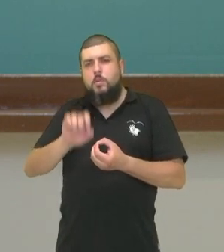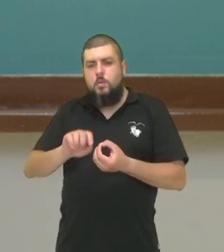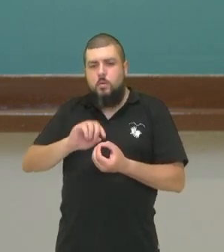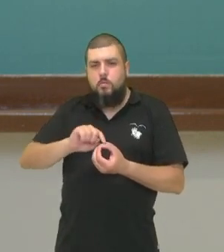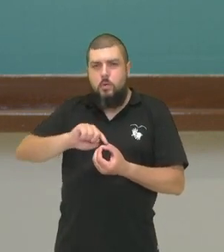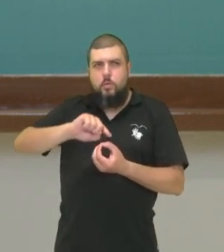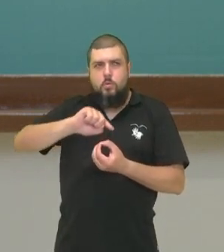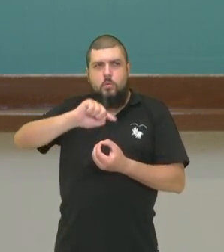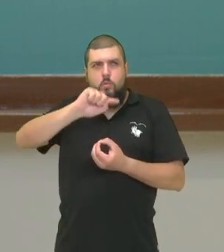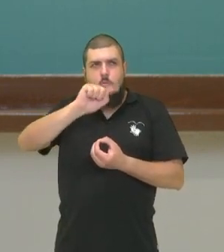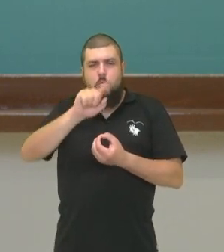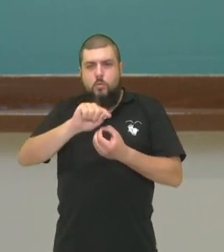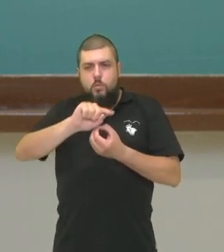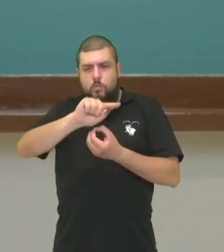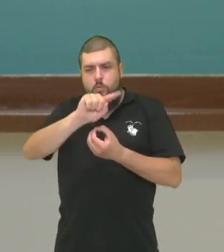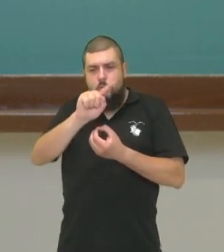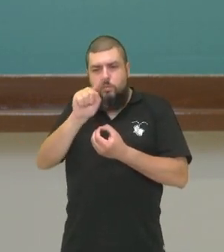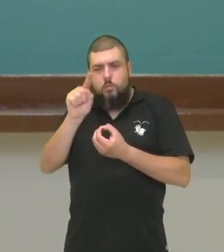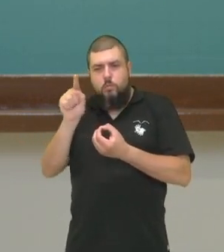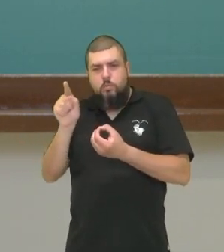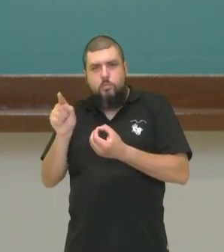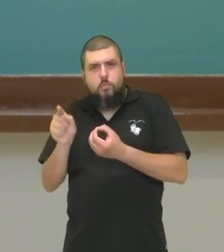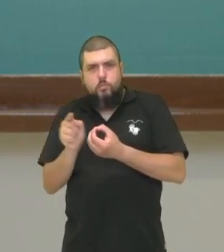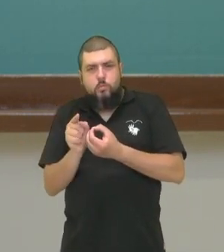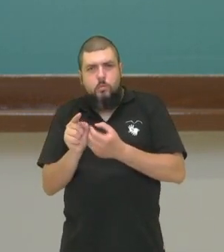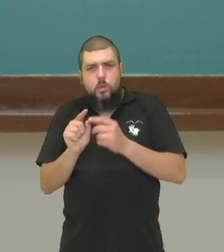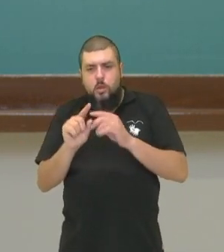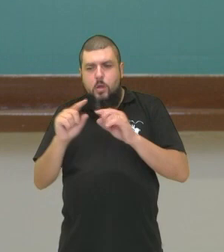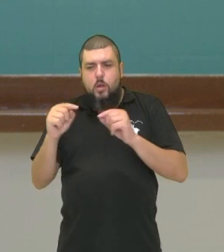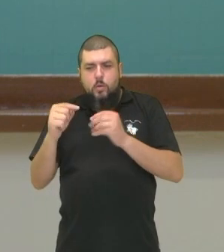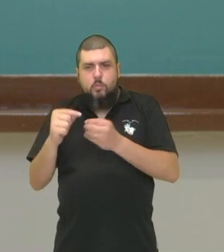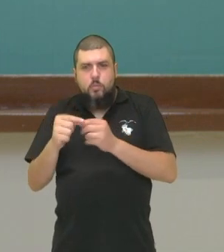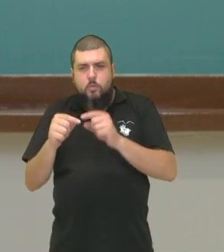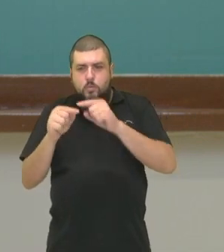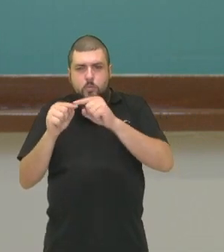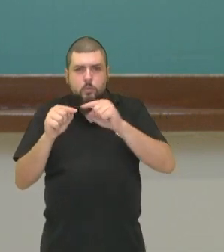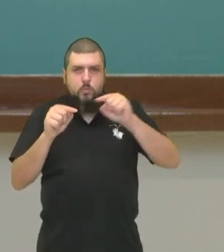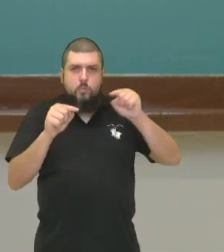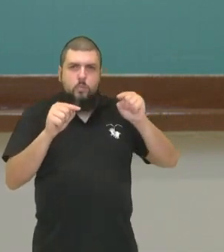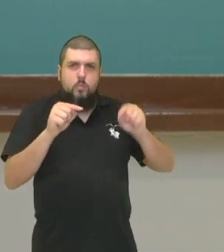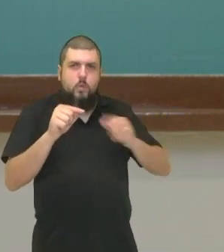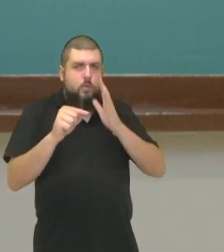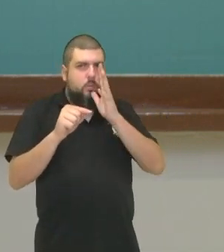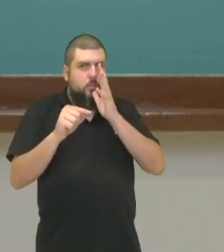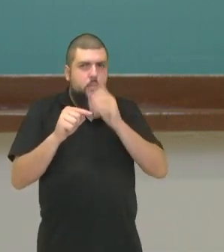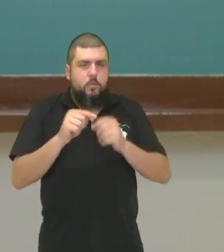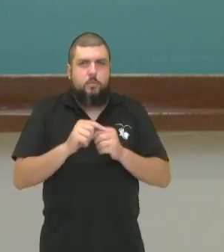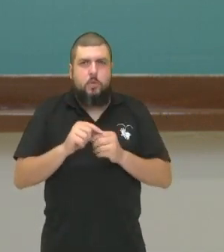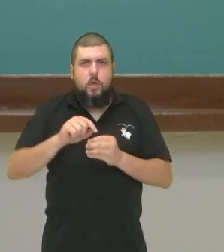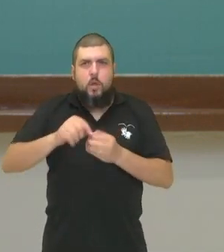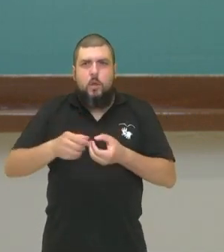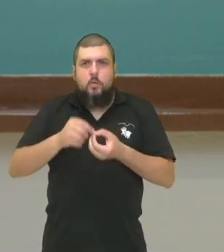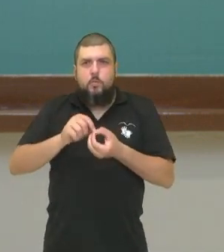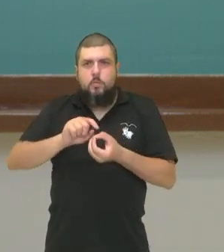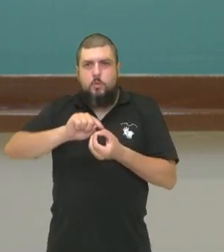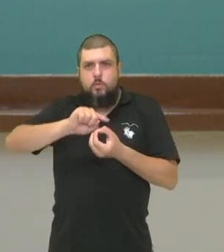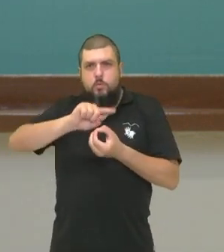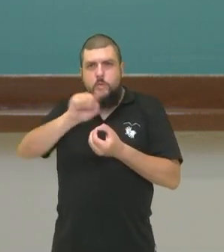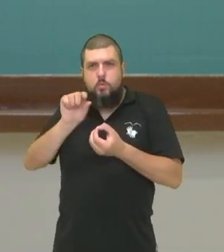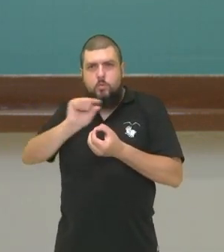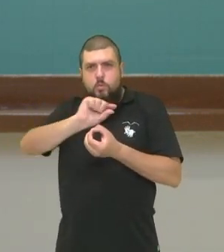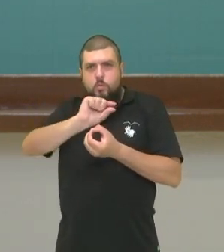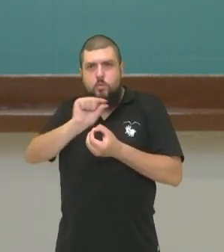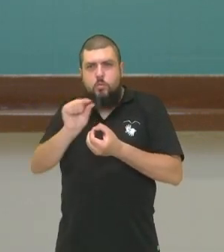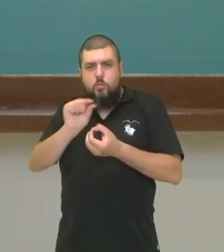da próstata, eles se unem e aí vai formar a uretra. A uretra é um órgão comum, tanto